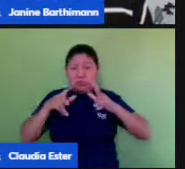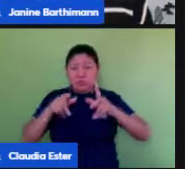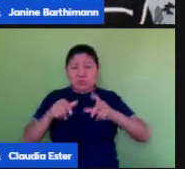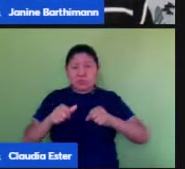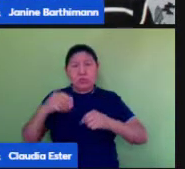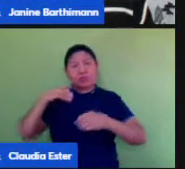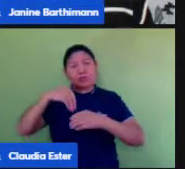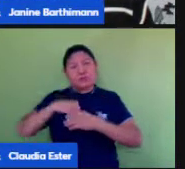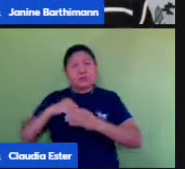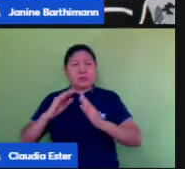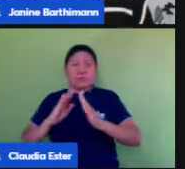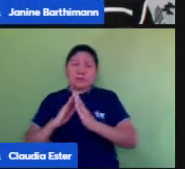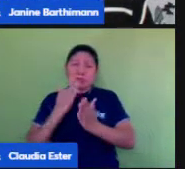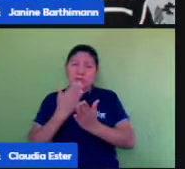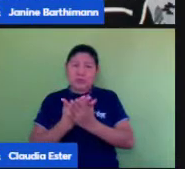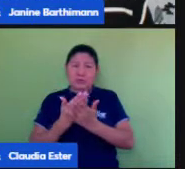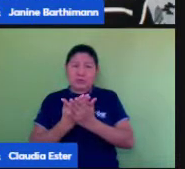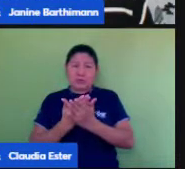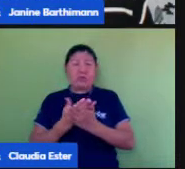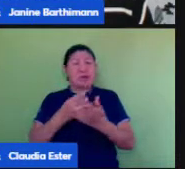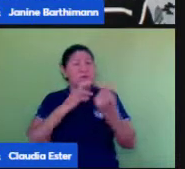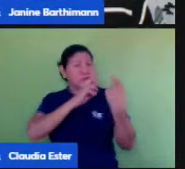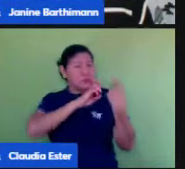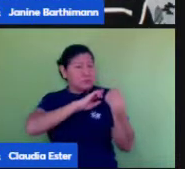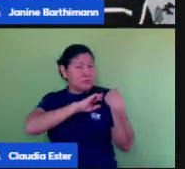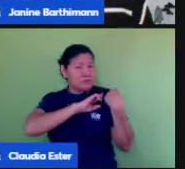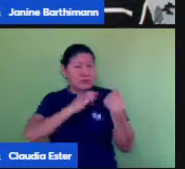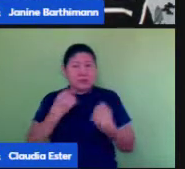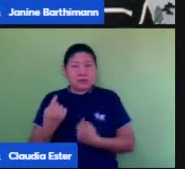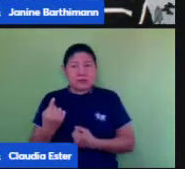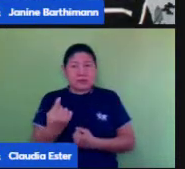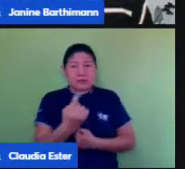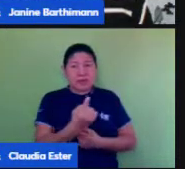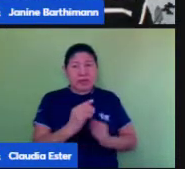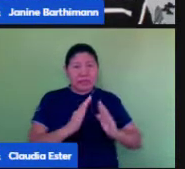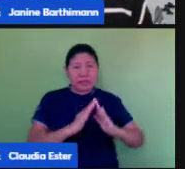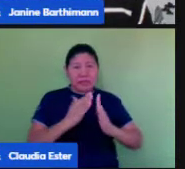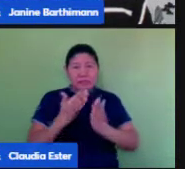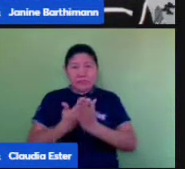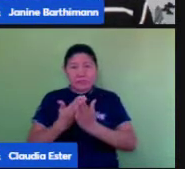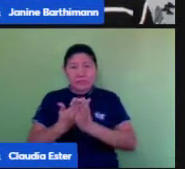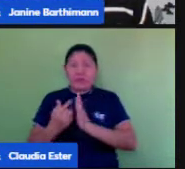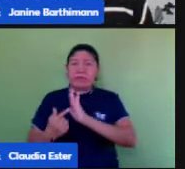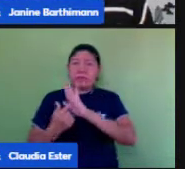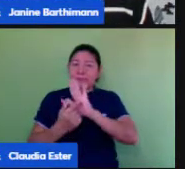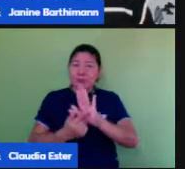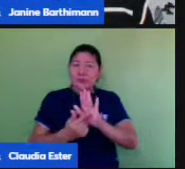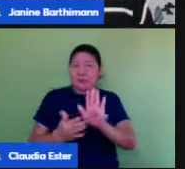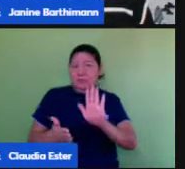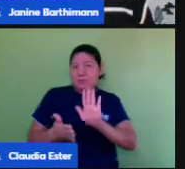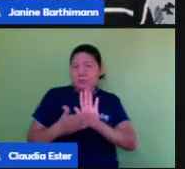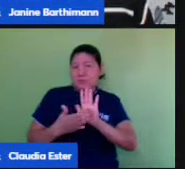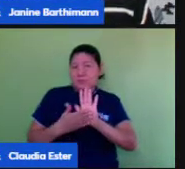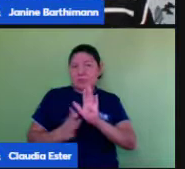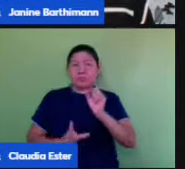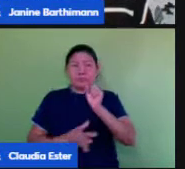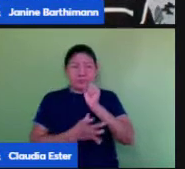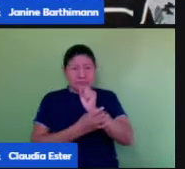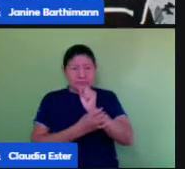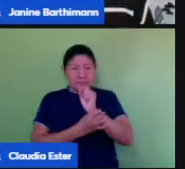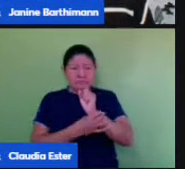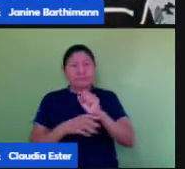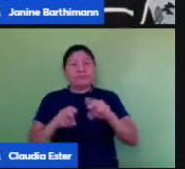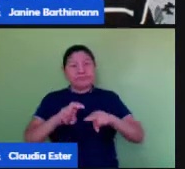Cada escola ia colocar a sua proposta de segurança. Então, o nosso ensino